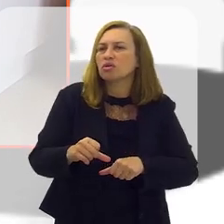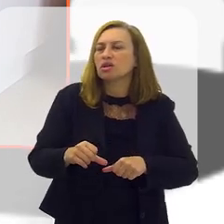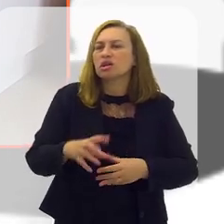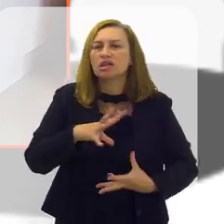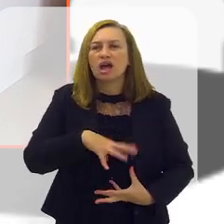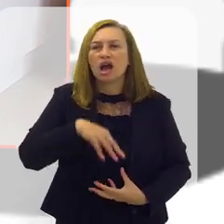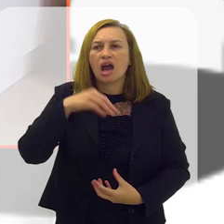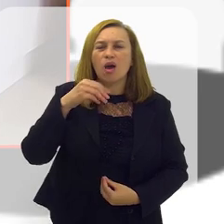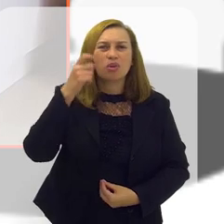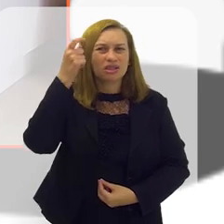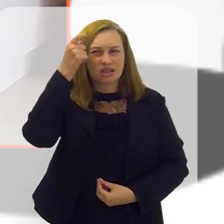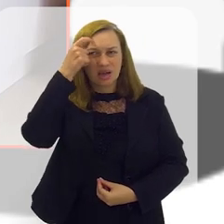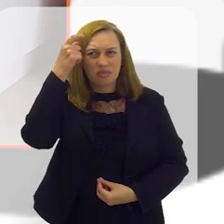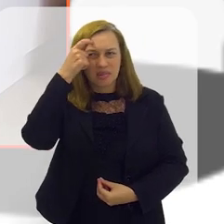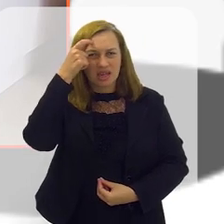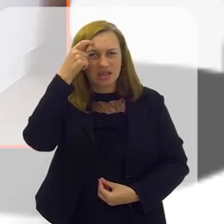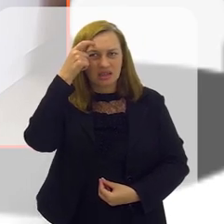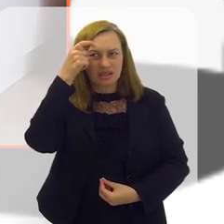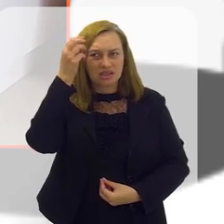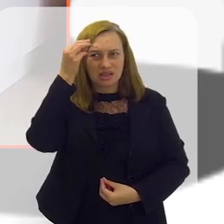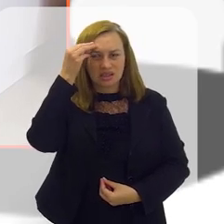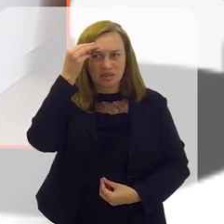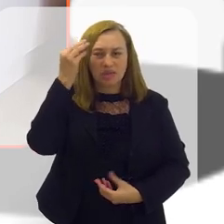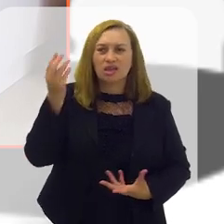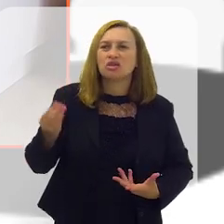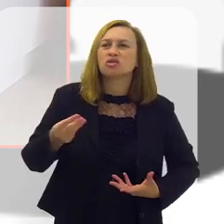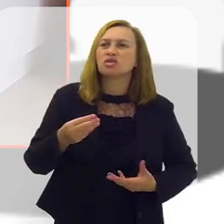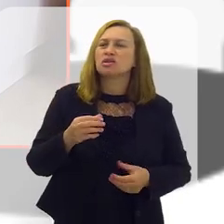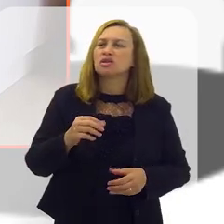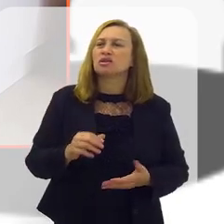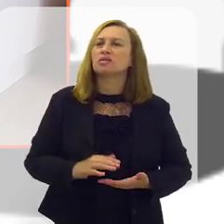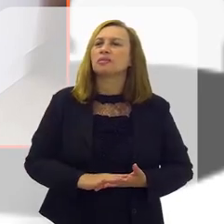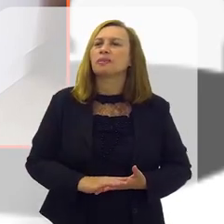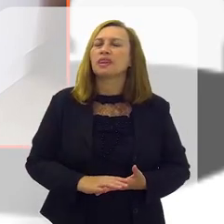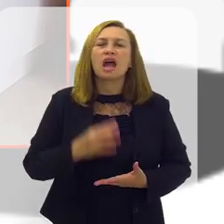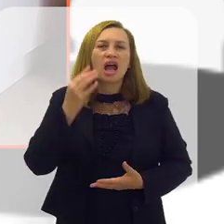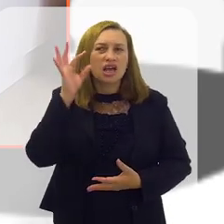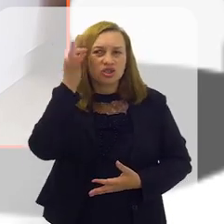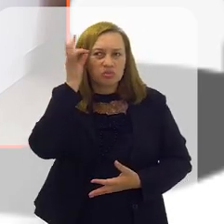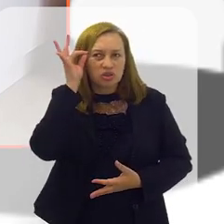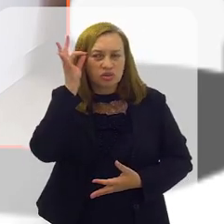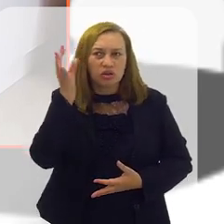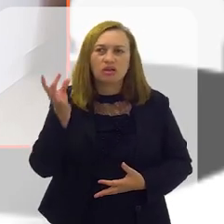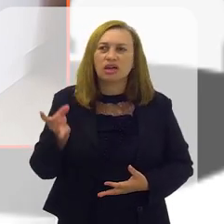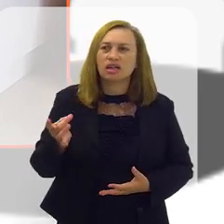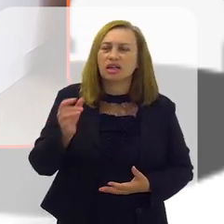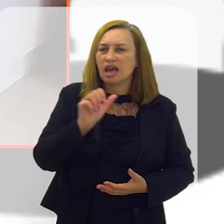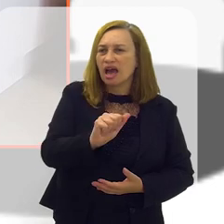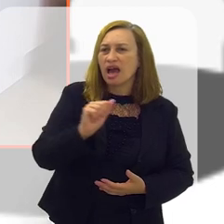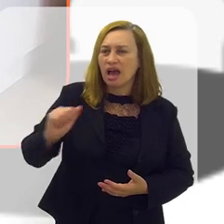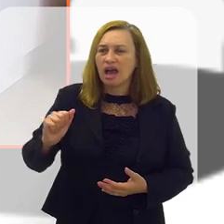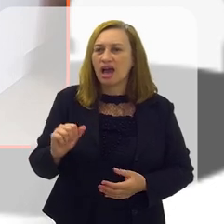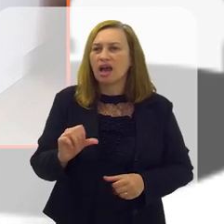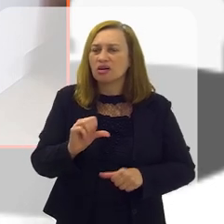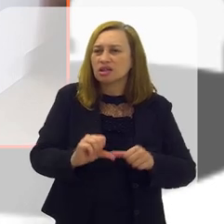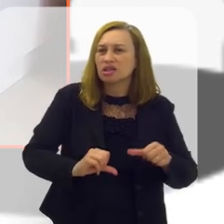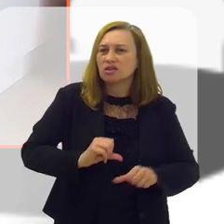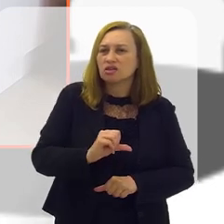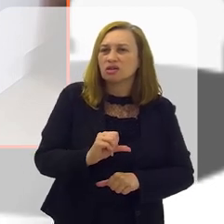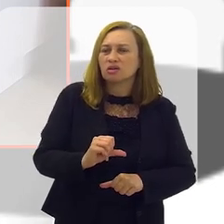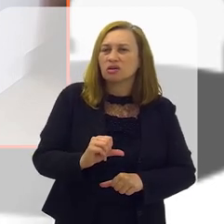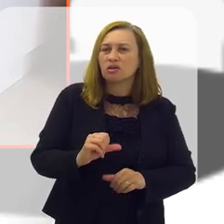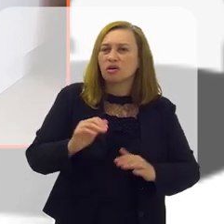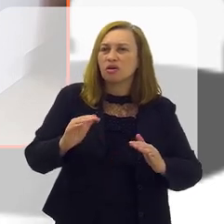transformação da alma, da mente, é que vai transcendendo, é uma transcendência. A espiritualidade em A é uma